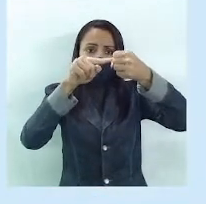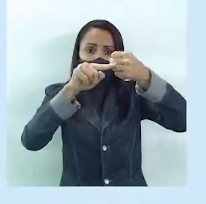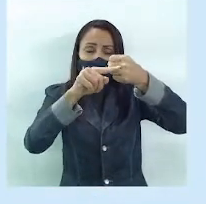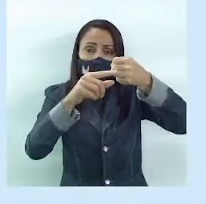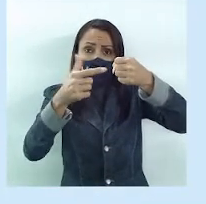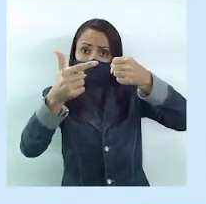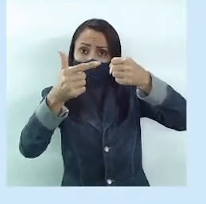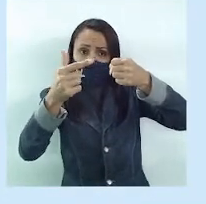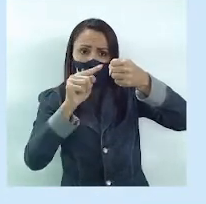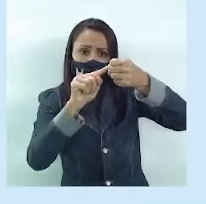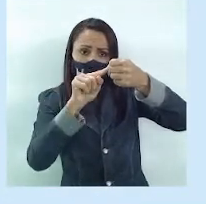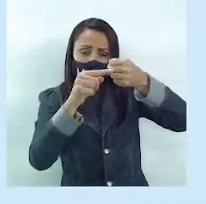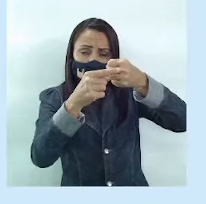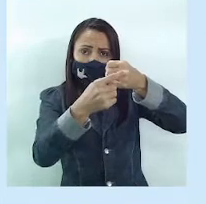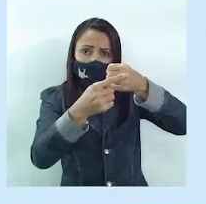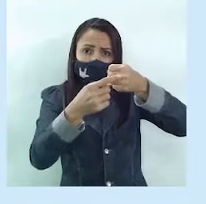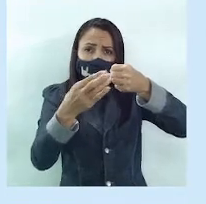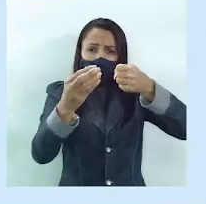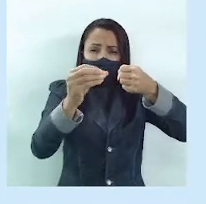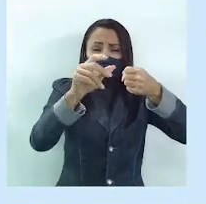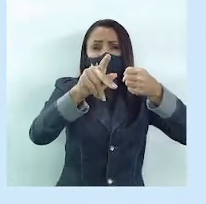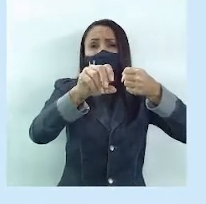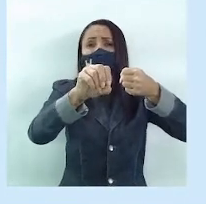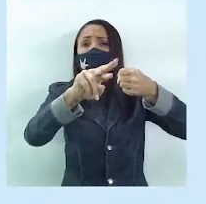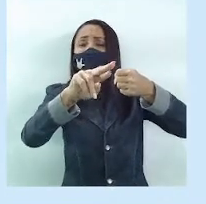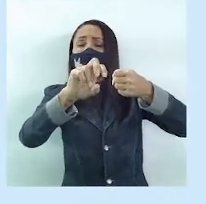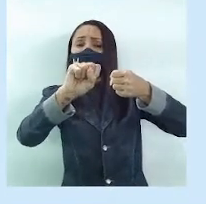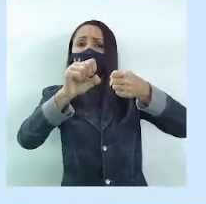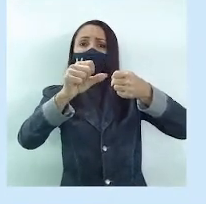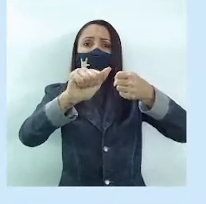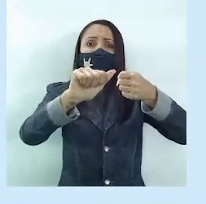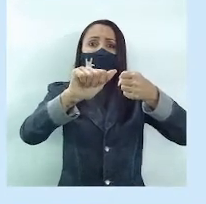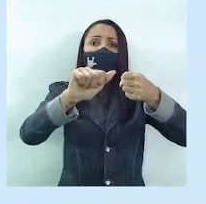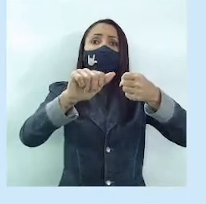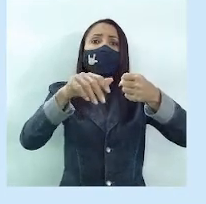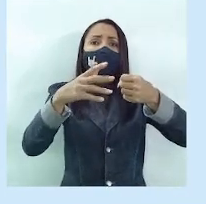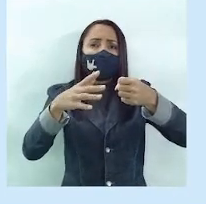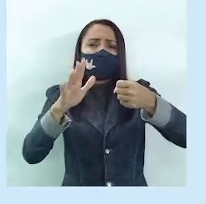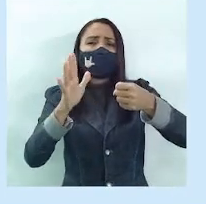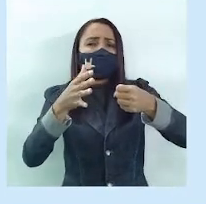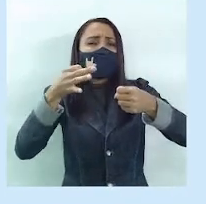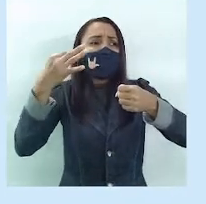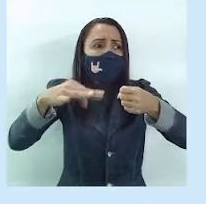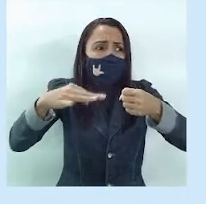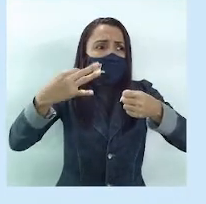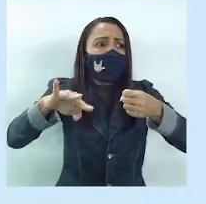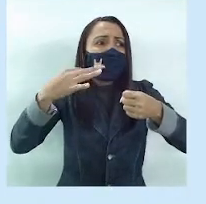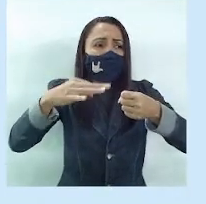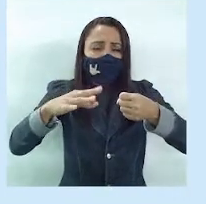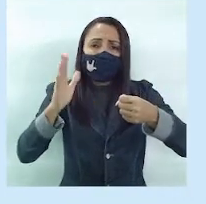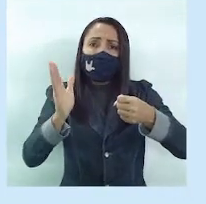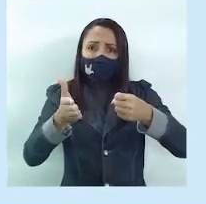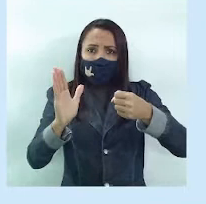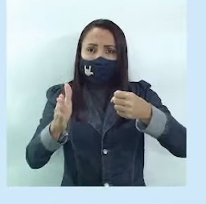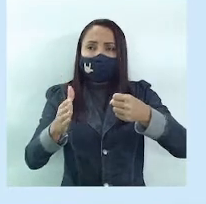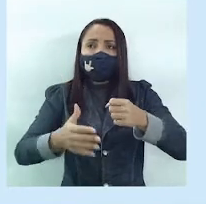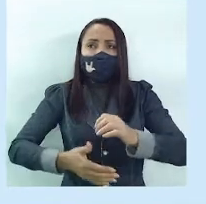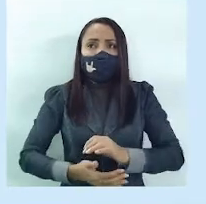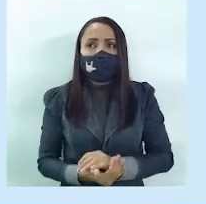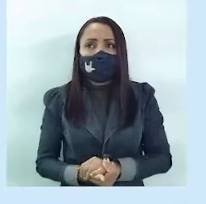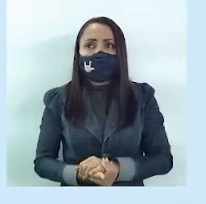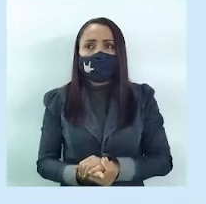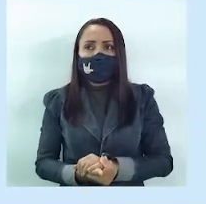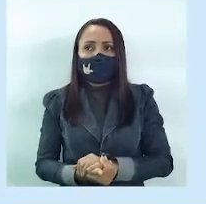justamente a camada mais porosa, que é mais irrigada, e que as pessoas já estão sentindo dor já. O esmalte a pessoa ainda não sente muita sensibilidade,